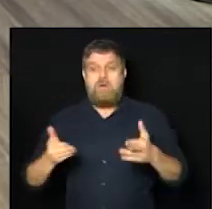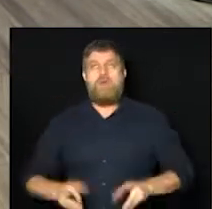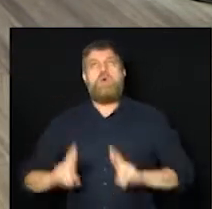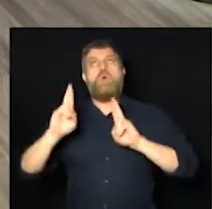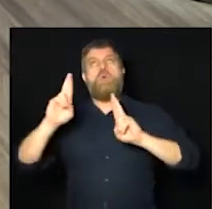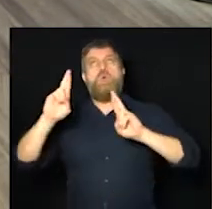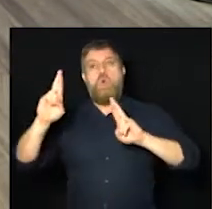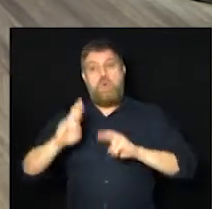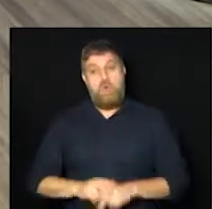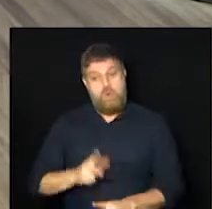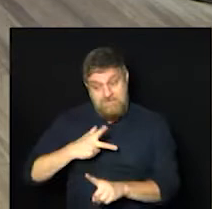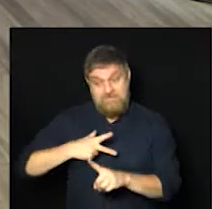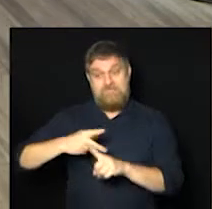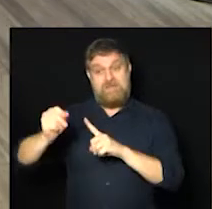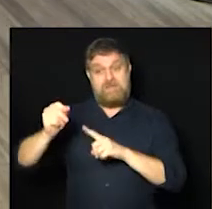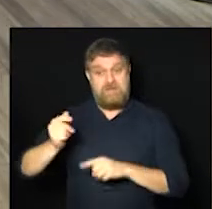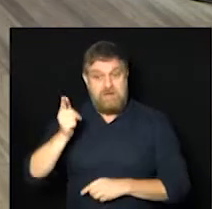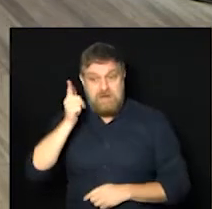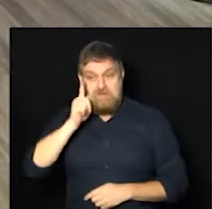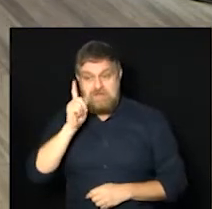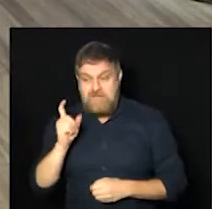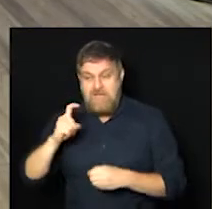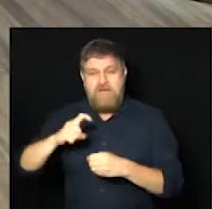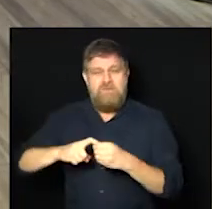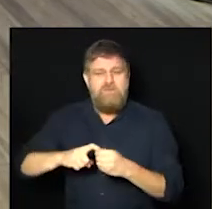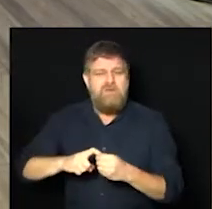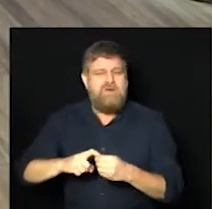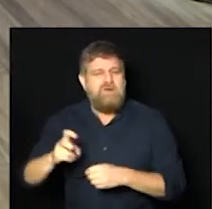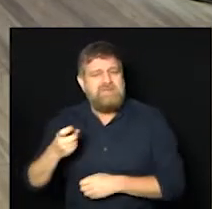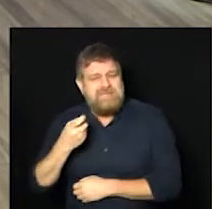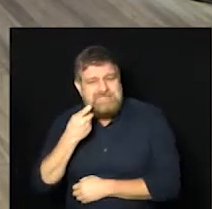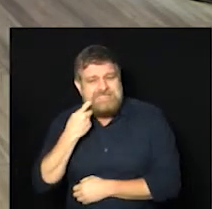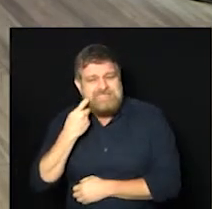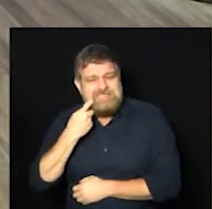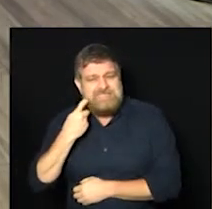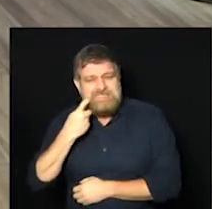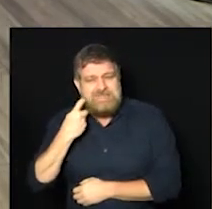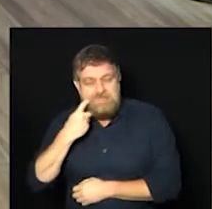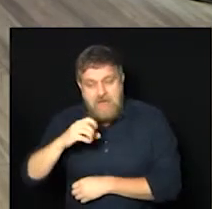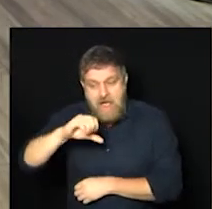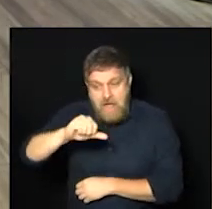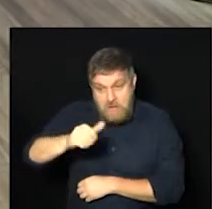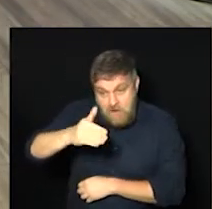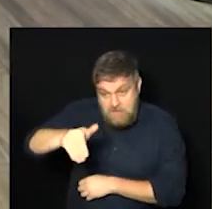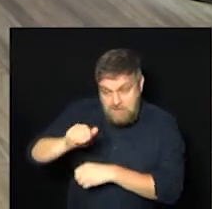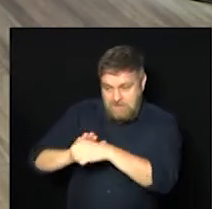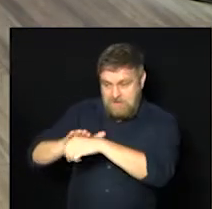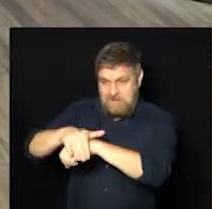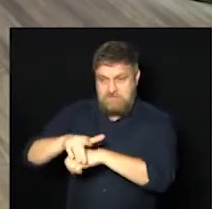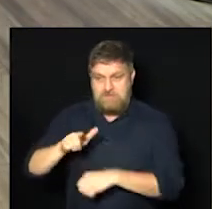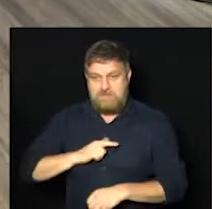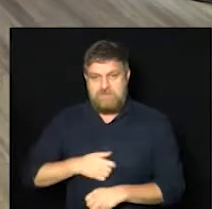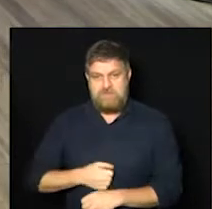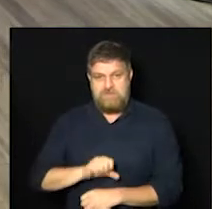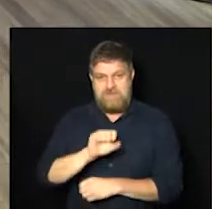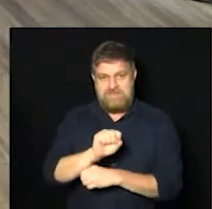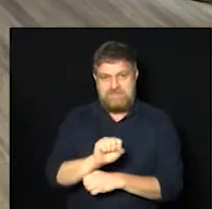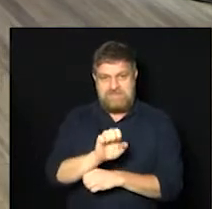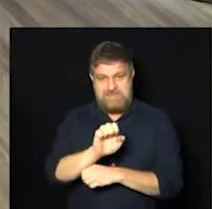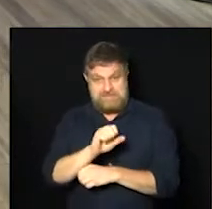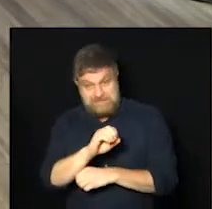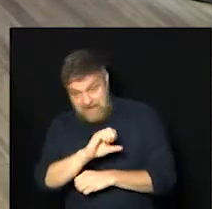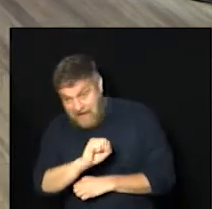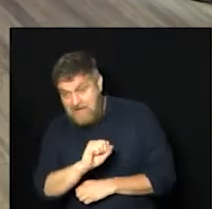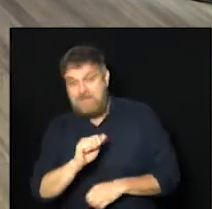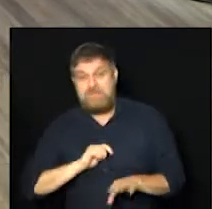primeira vitória na competição e volta a campo agora na próxima sexta-feira, 21h30, contra o CSA no Moisés Lucarelli. Mas